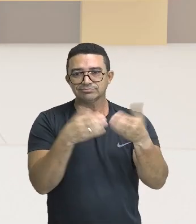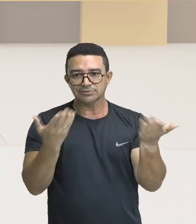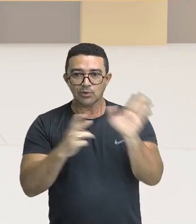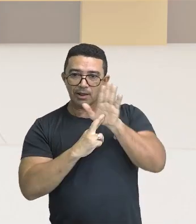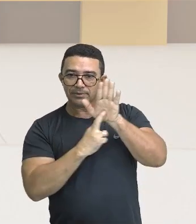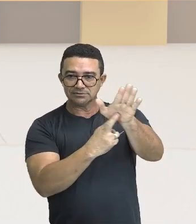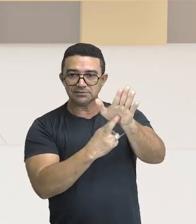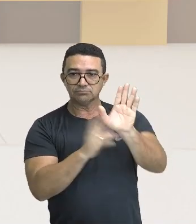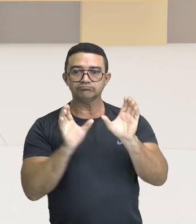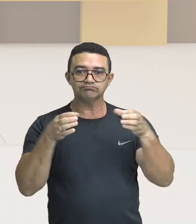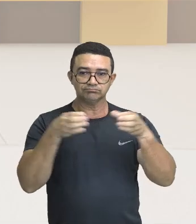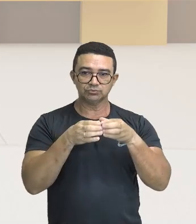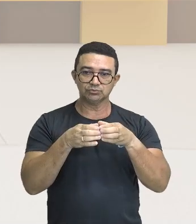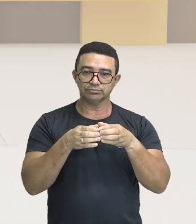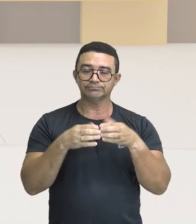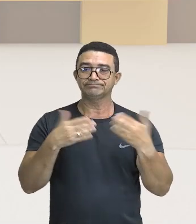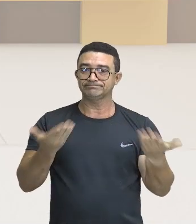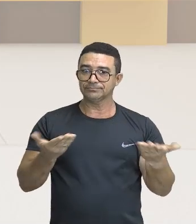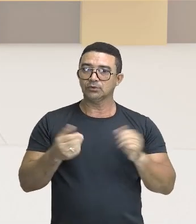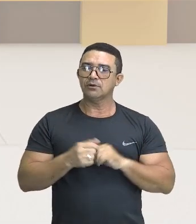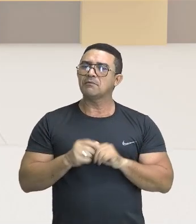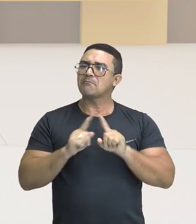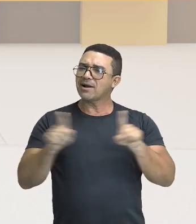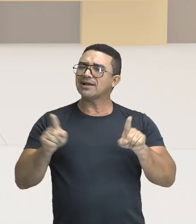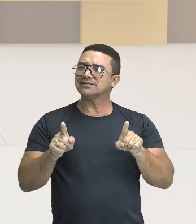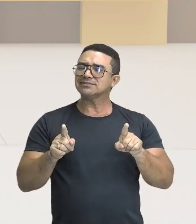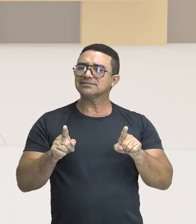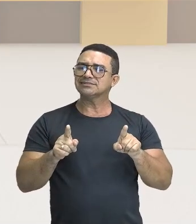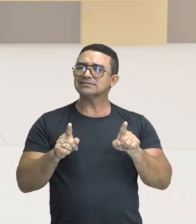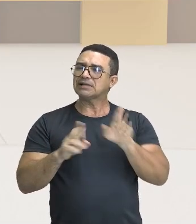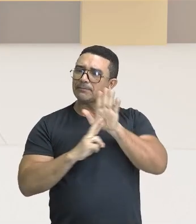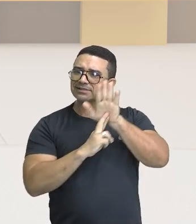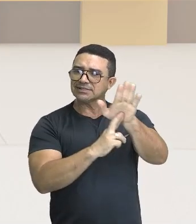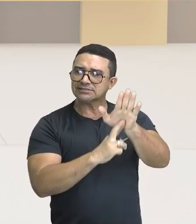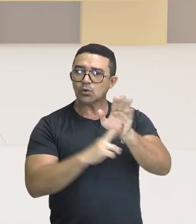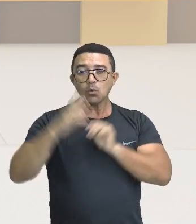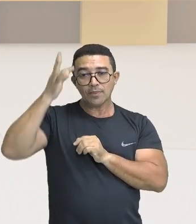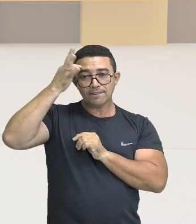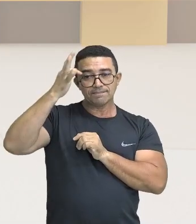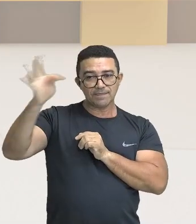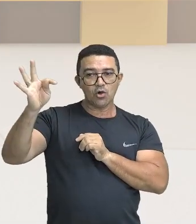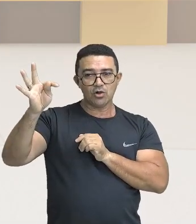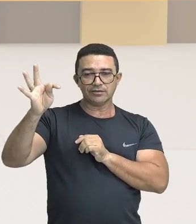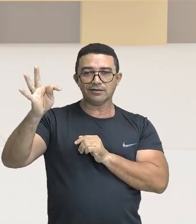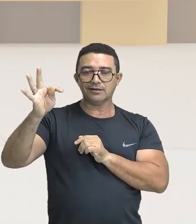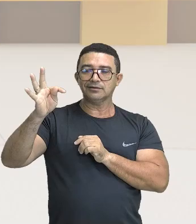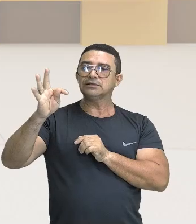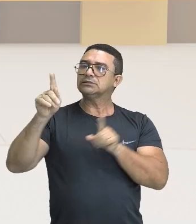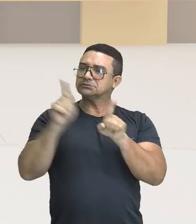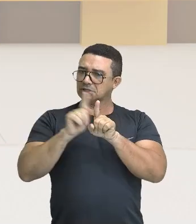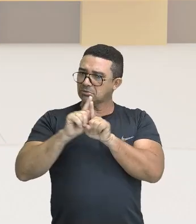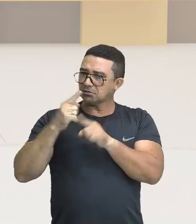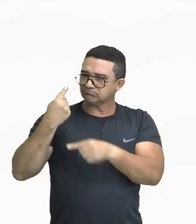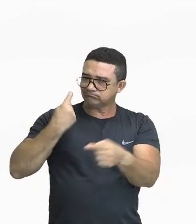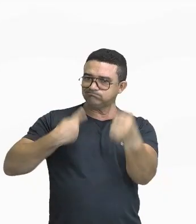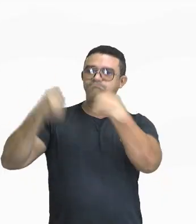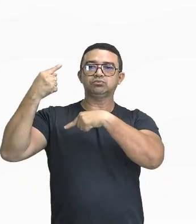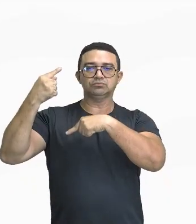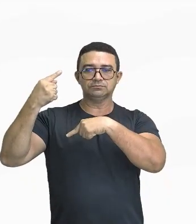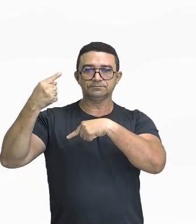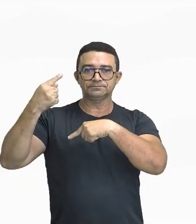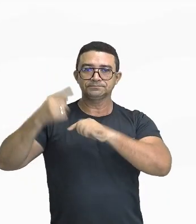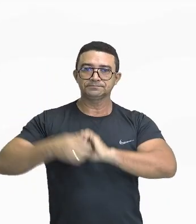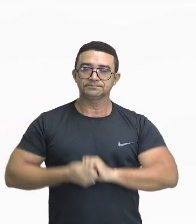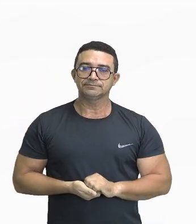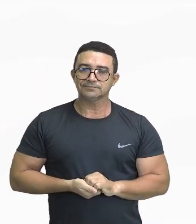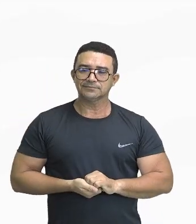é claro que essa representação, teoricamente, vai avançar. Exatamente.